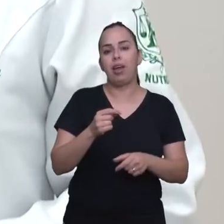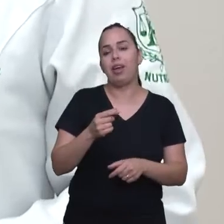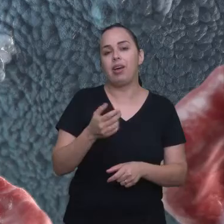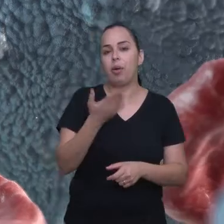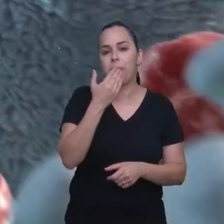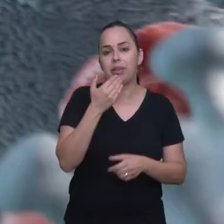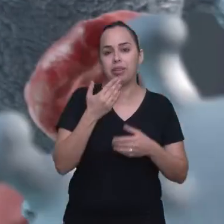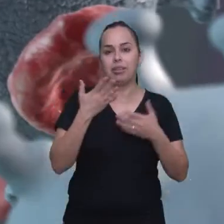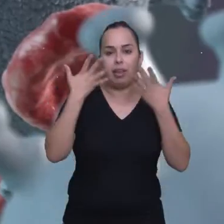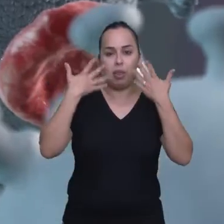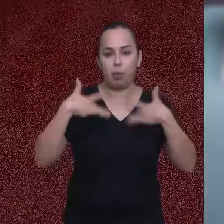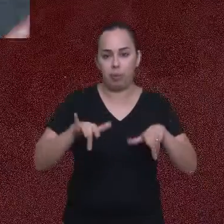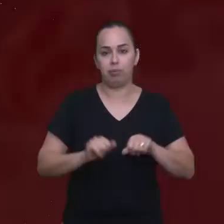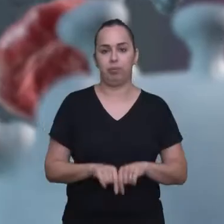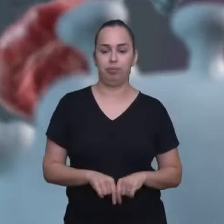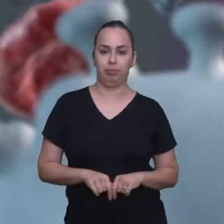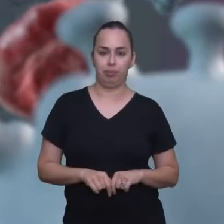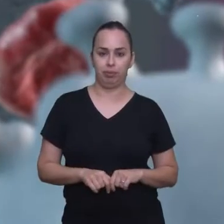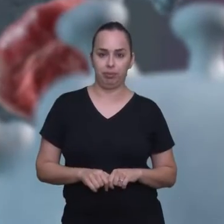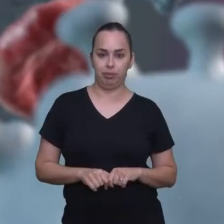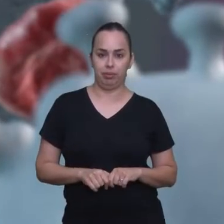naturais.